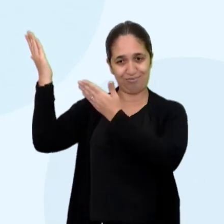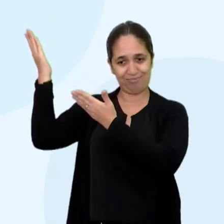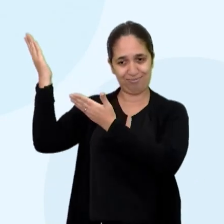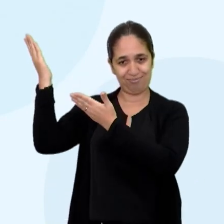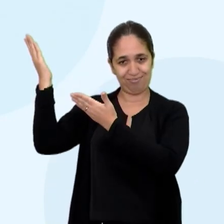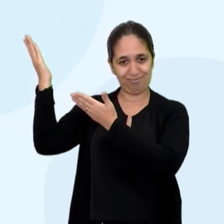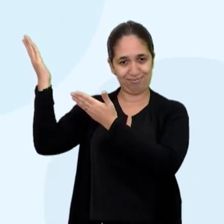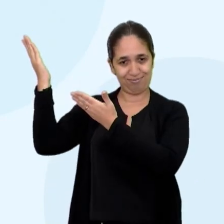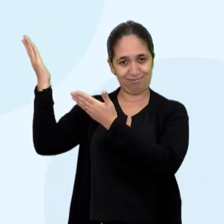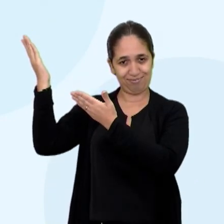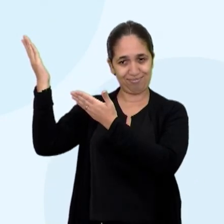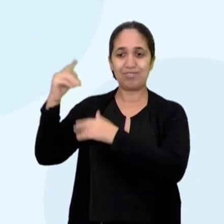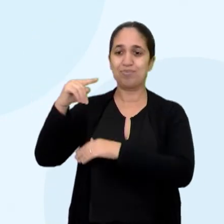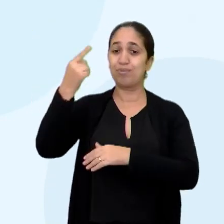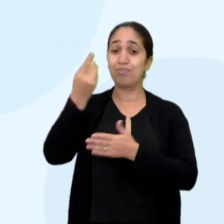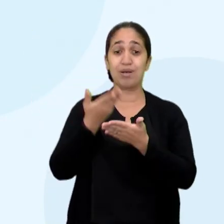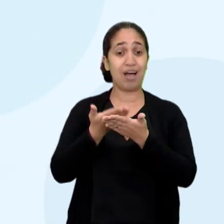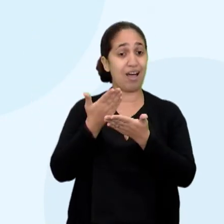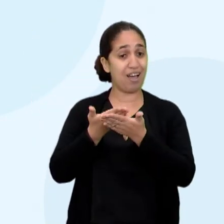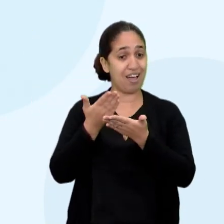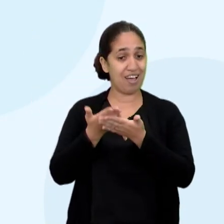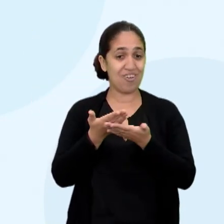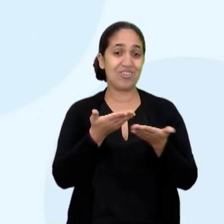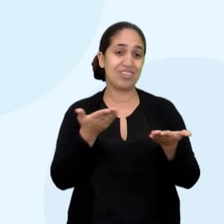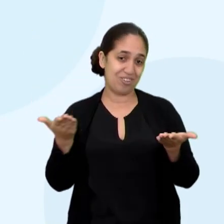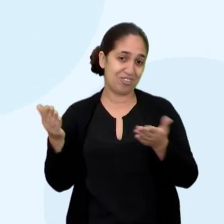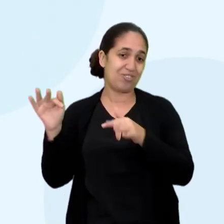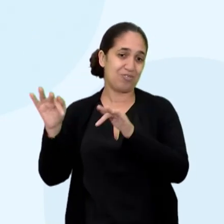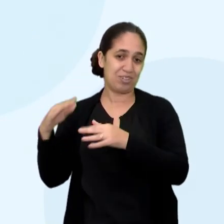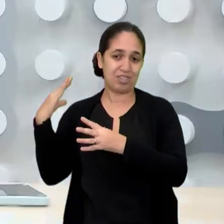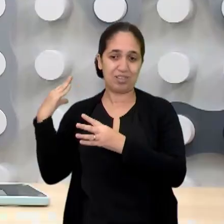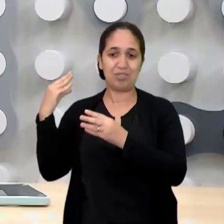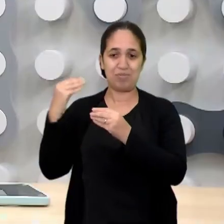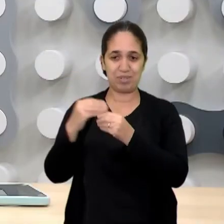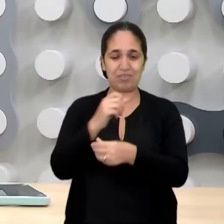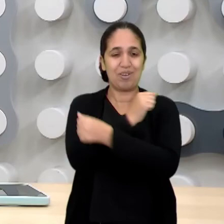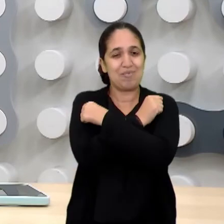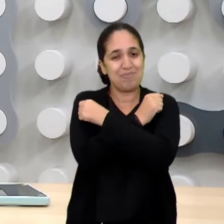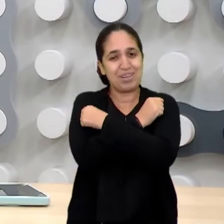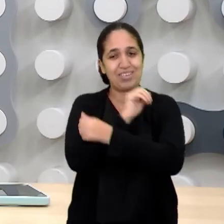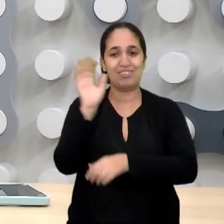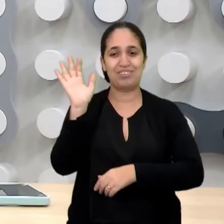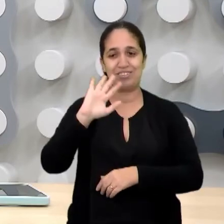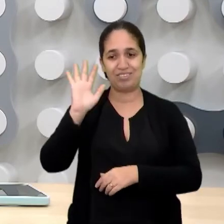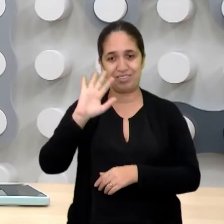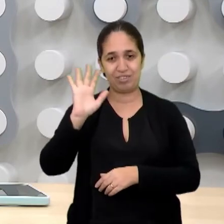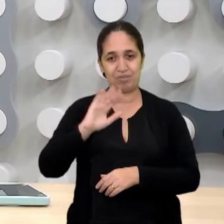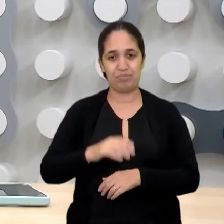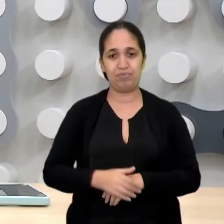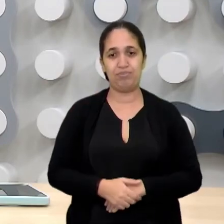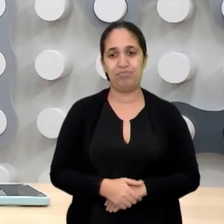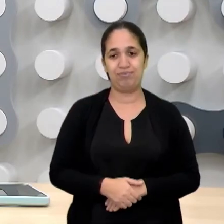a gente aí na próxima aula, que aí finalizamos com a sistematização. Um forte abraço a todos e até a próxima.